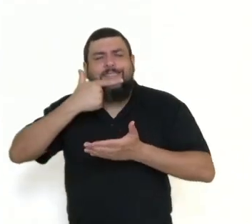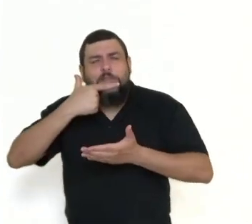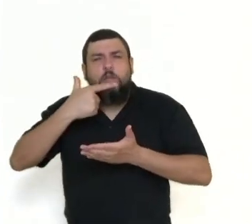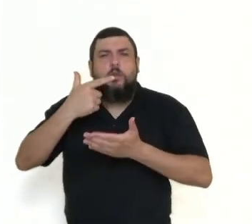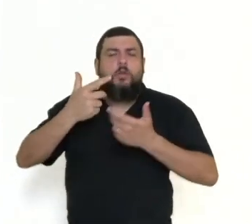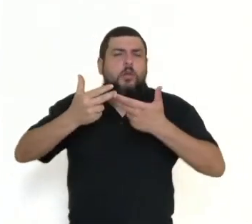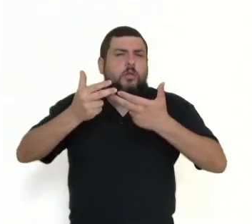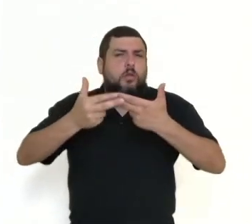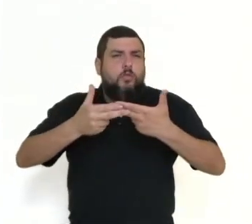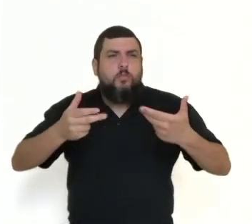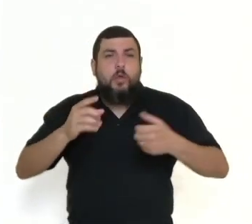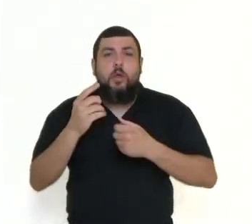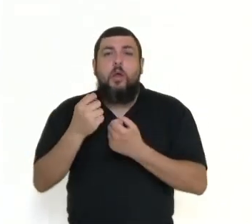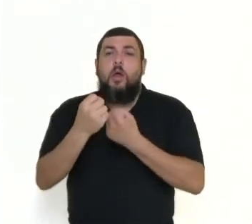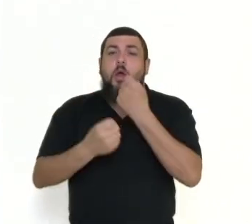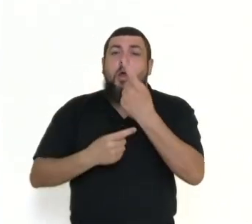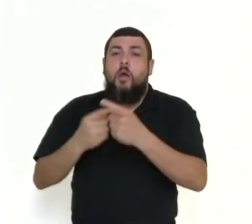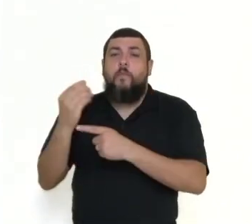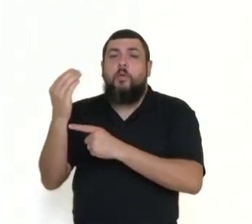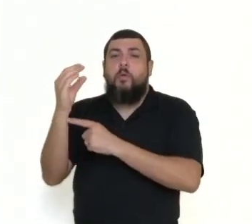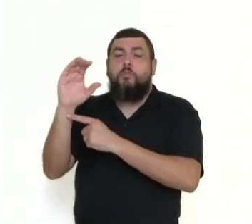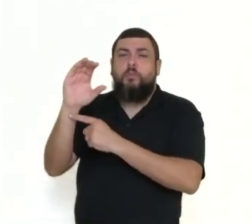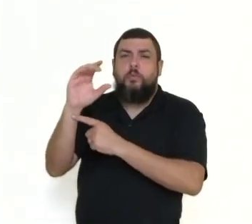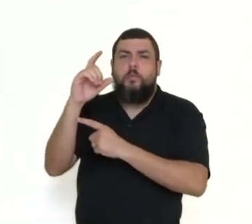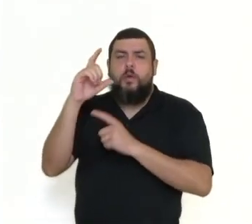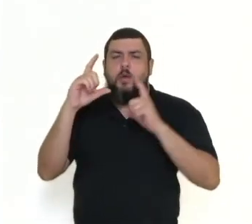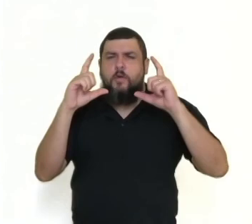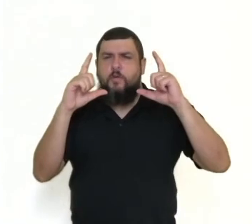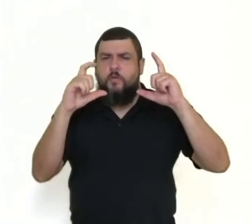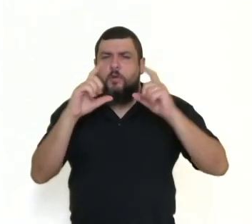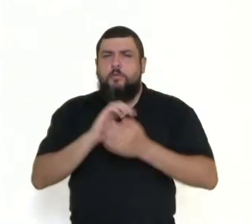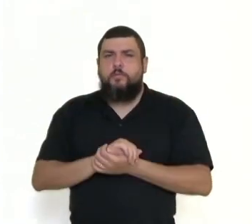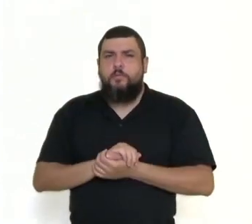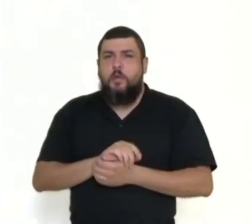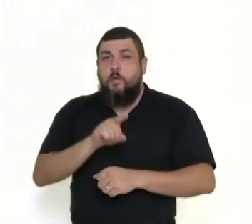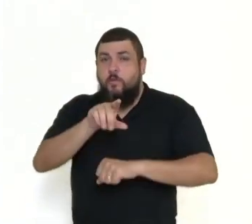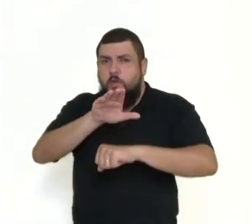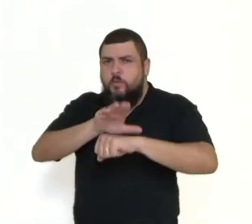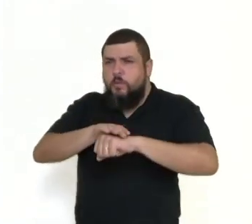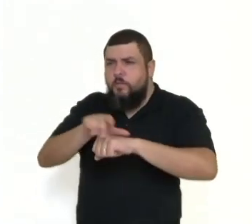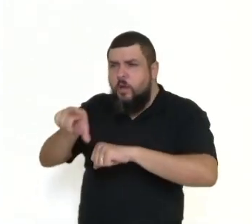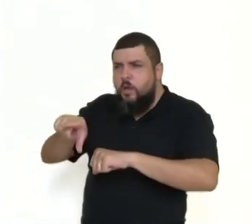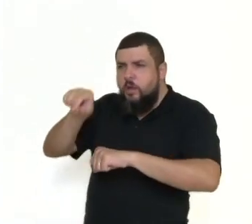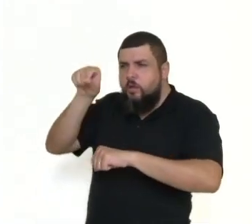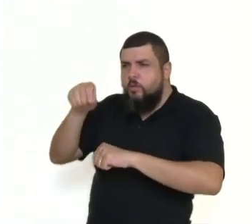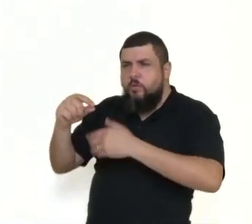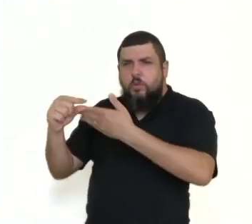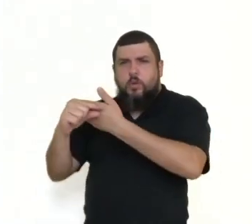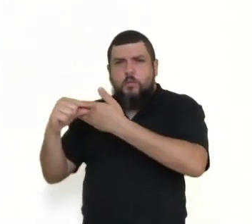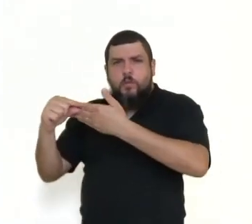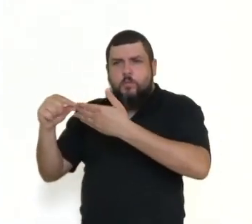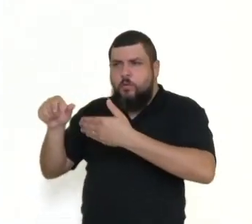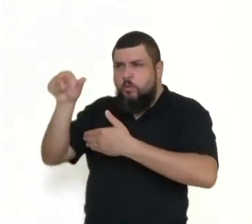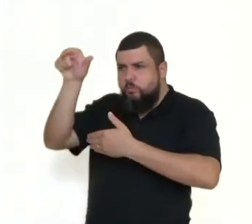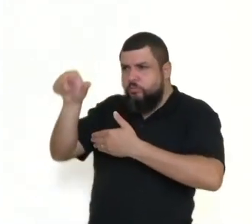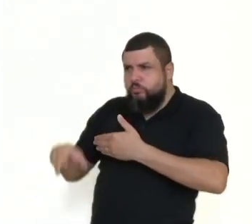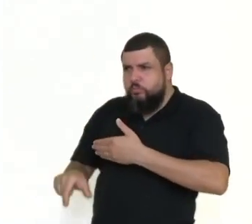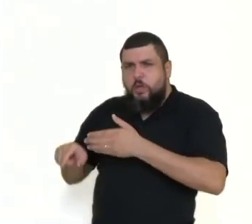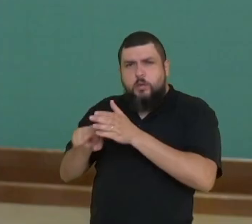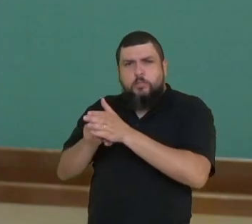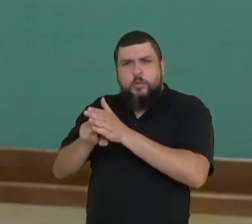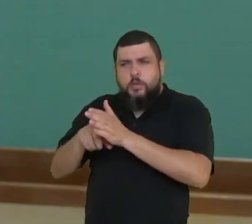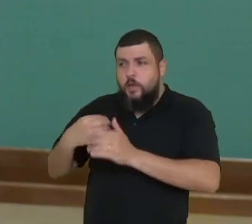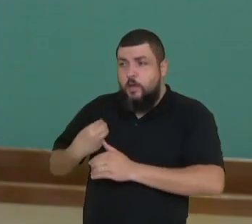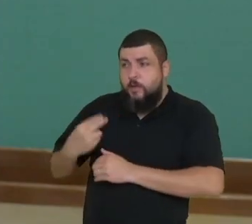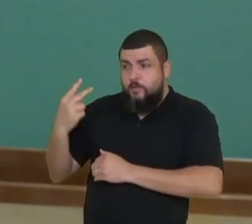um avatar, né? Então escolha um autor do qual você gosta, faça uma pesquisa sobre a vida dele e escreva